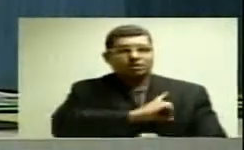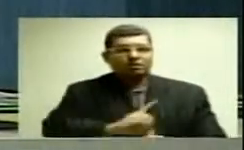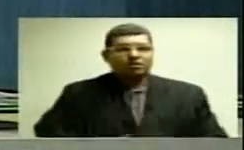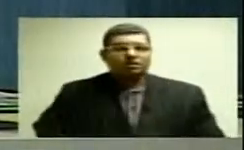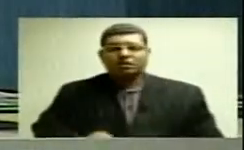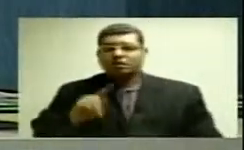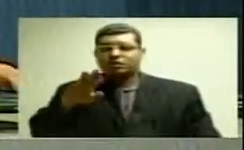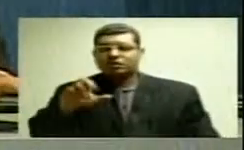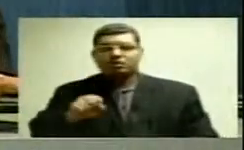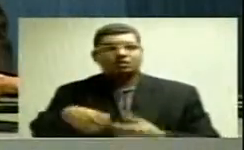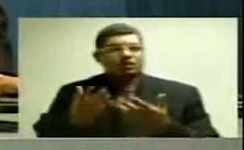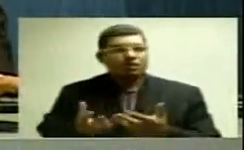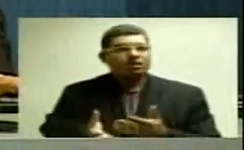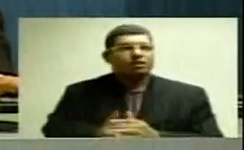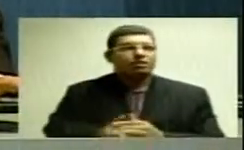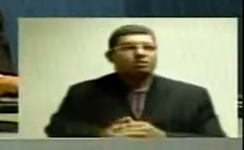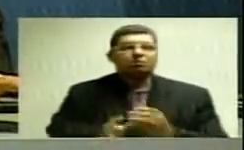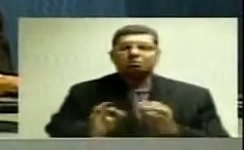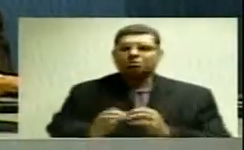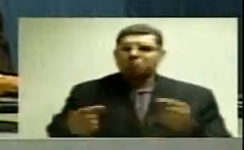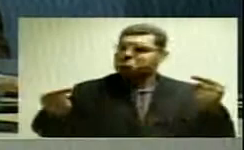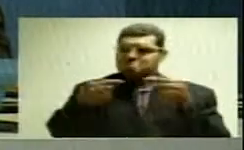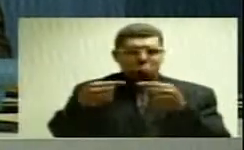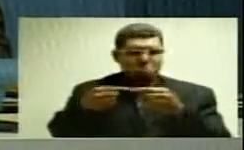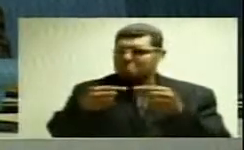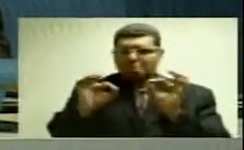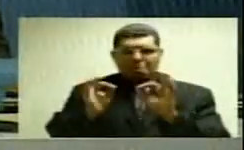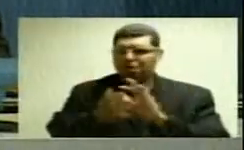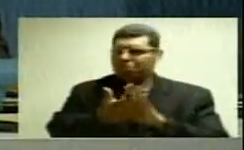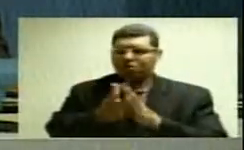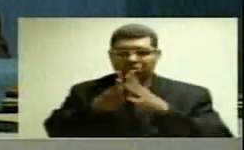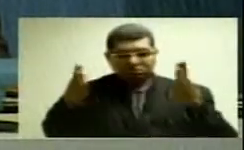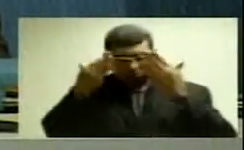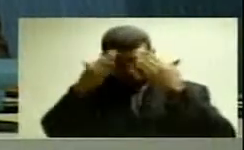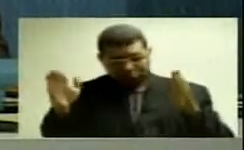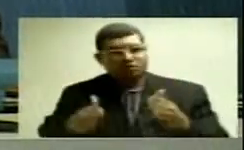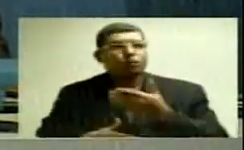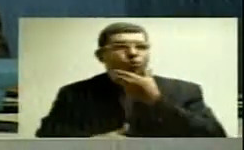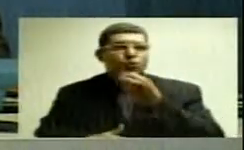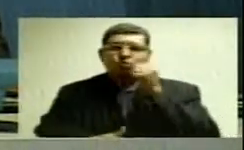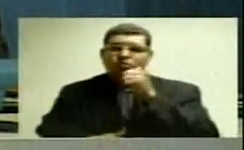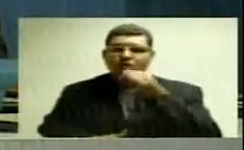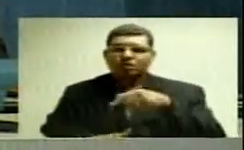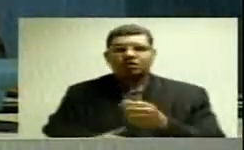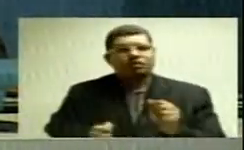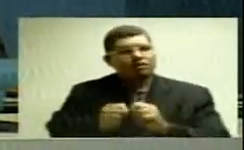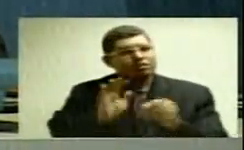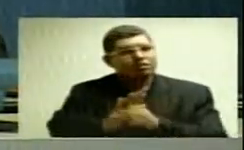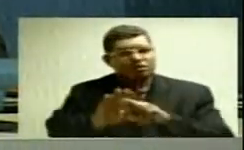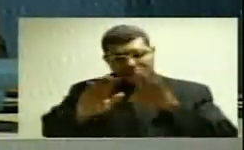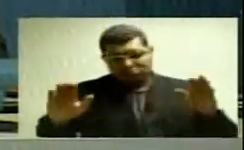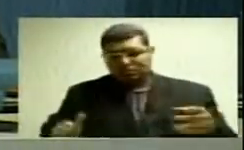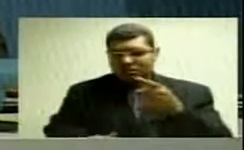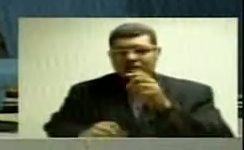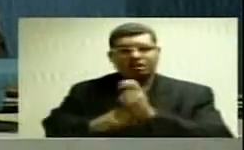Luiz Castro e deputado Zé Ricardo, que nem combina com a grandeza dos homens e mulheres que compõem aquela